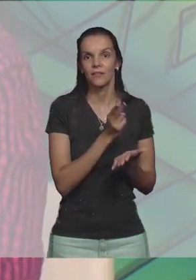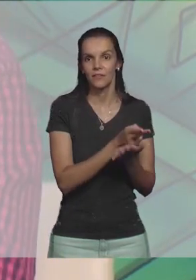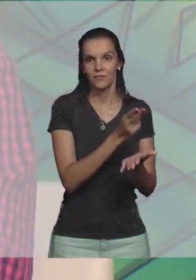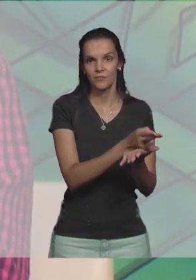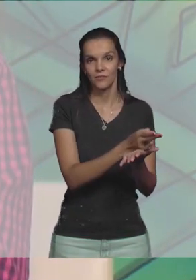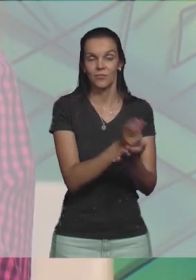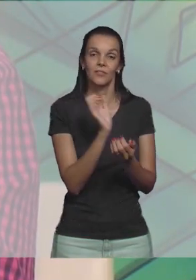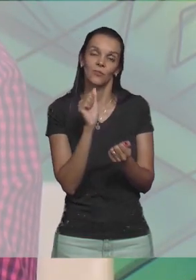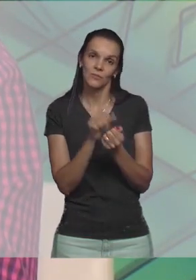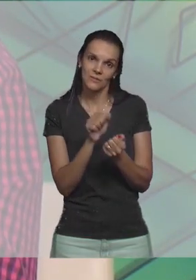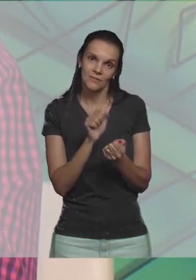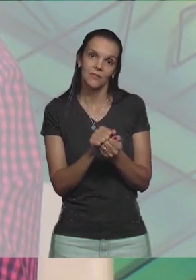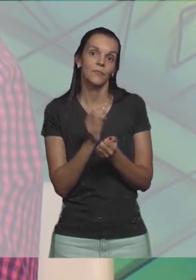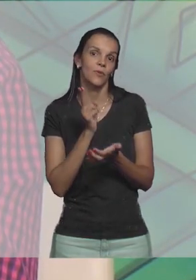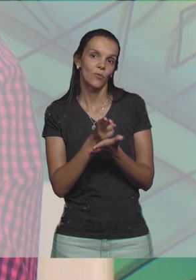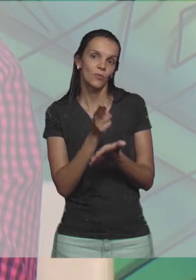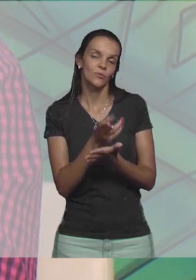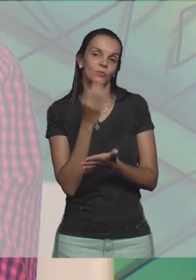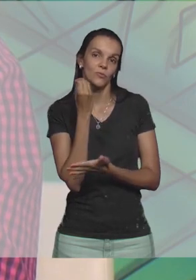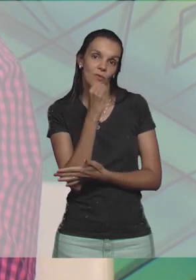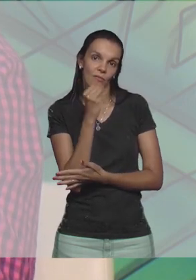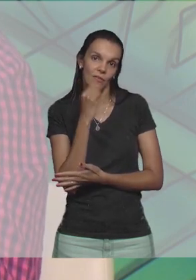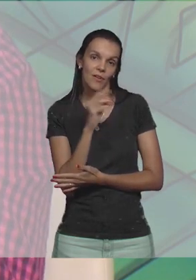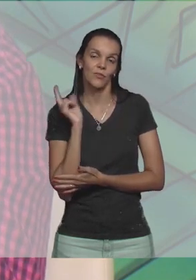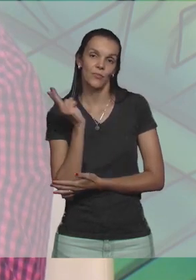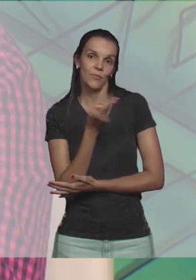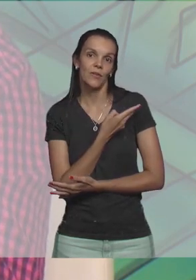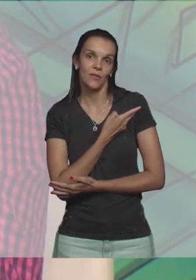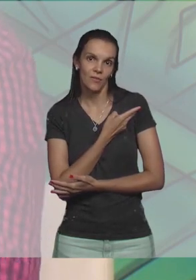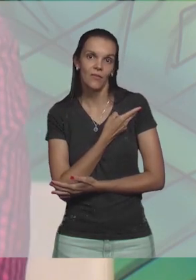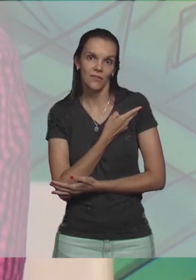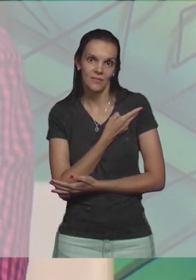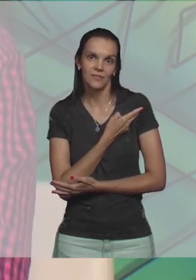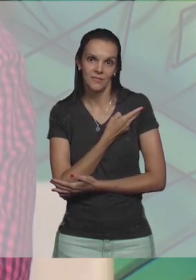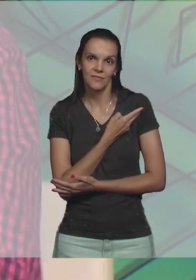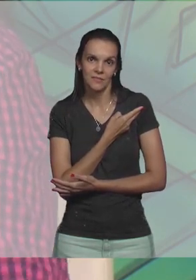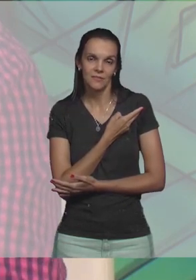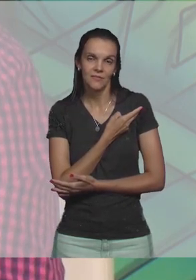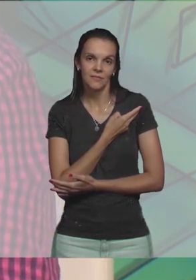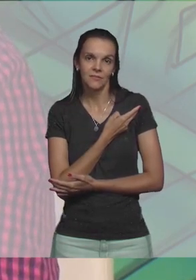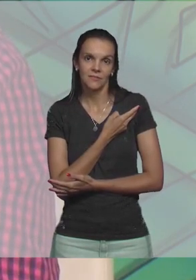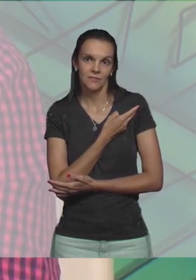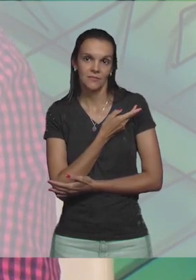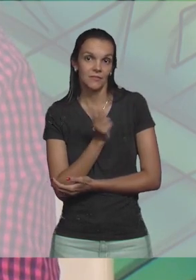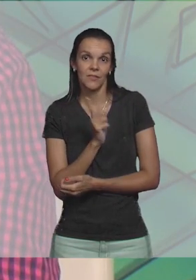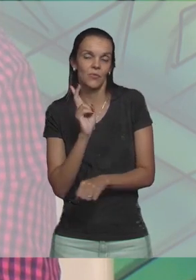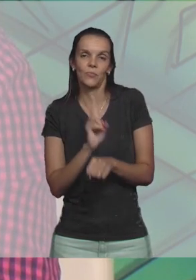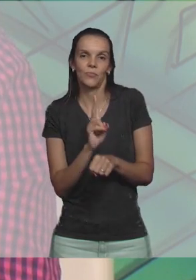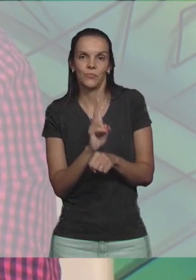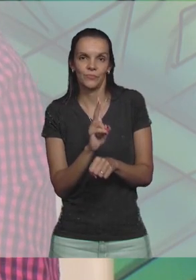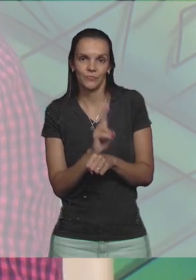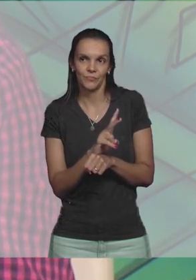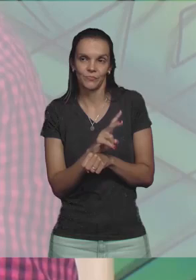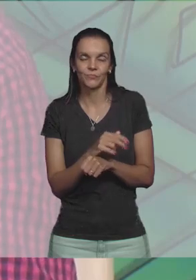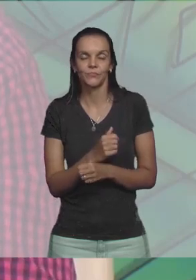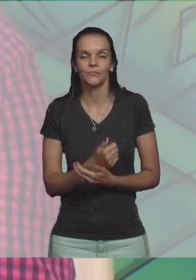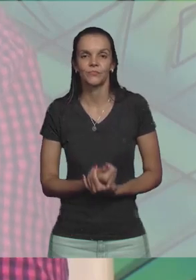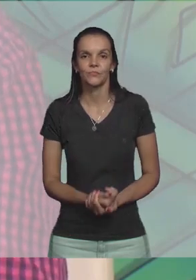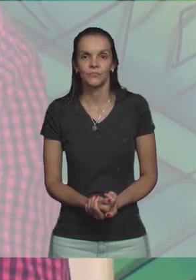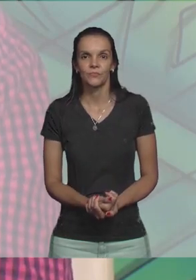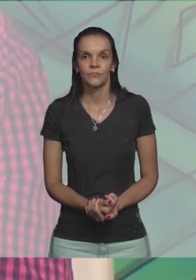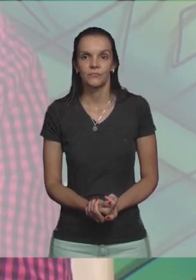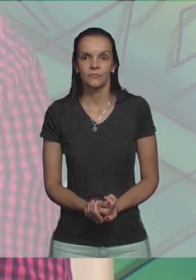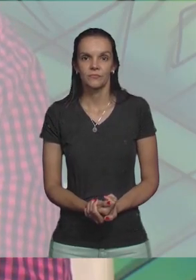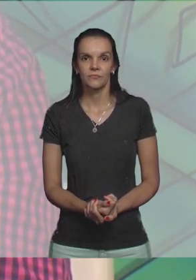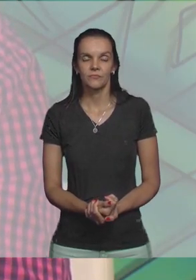o sistema continuou vulnerável para a gente, né? Ele não se fortificou a ponto de proteger, né?